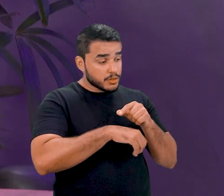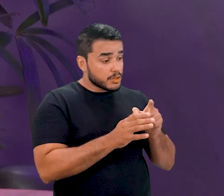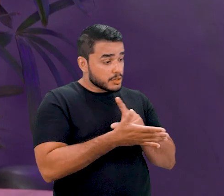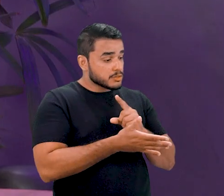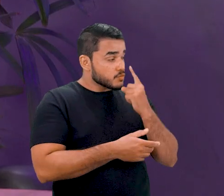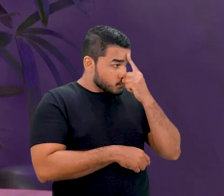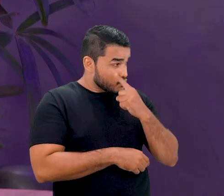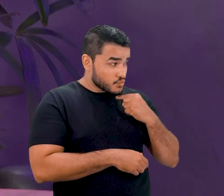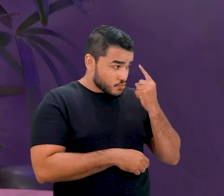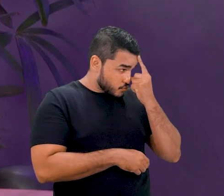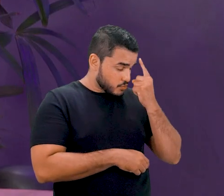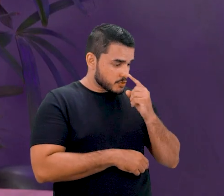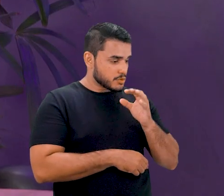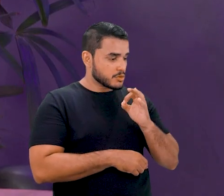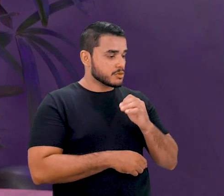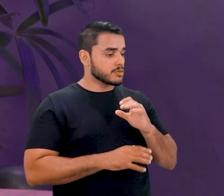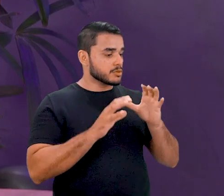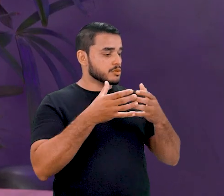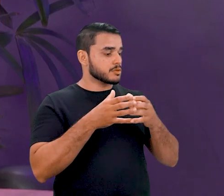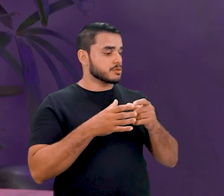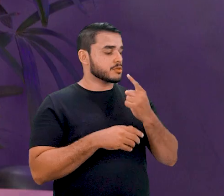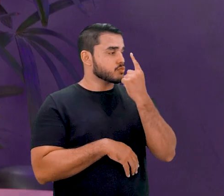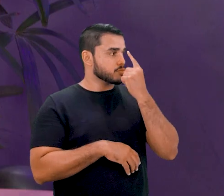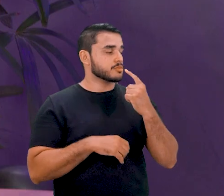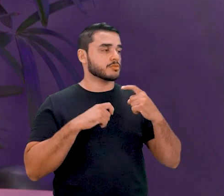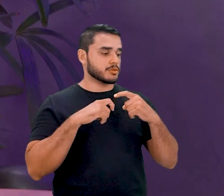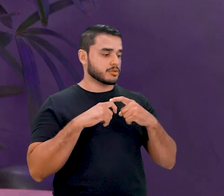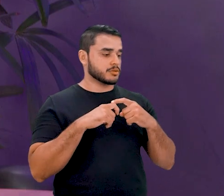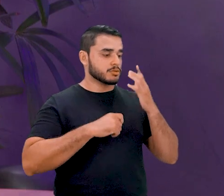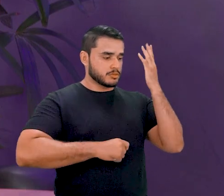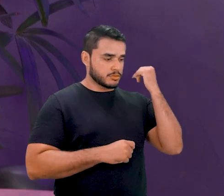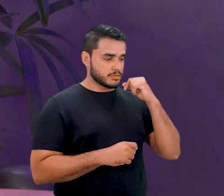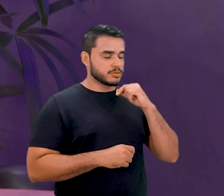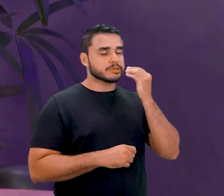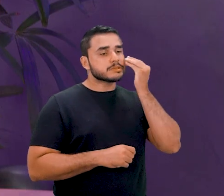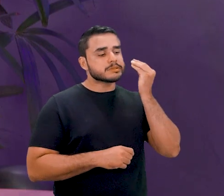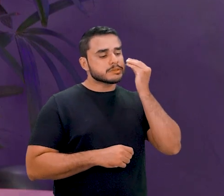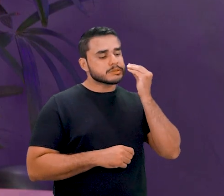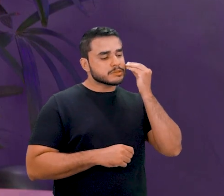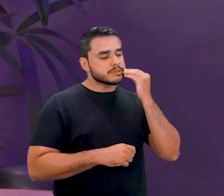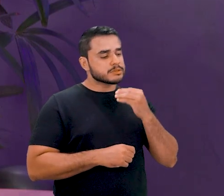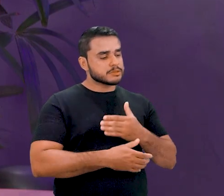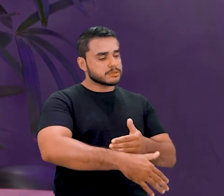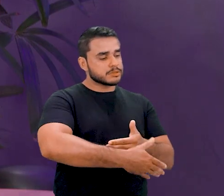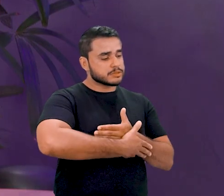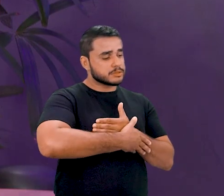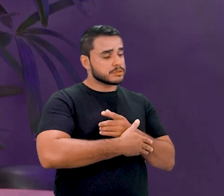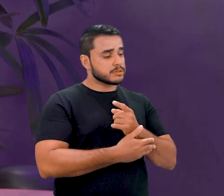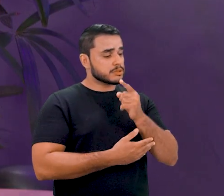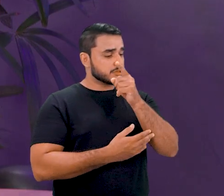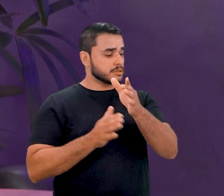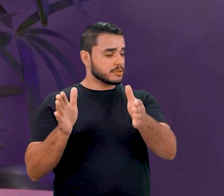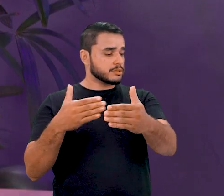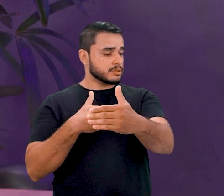a equipe que o meu médico escolheu soube fazer isso. Que legal. Com todo o cuidado do mundo. Mas a equipe do banco de leite, não. O que